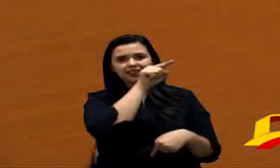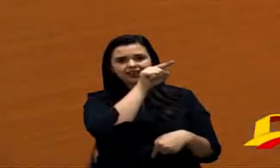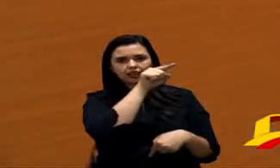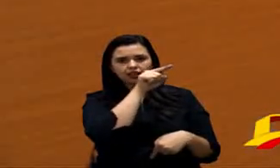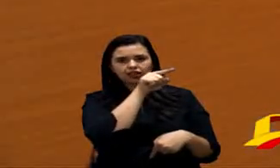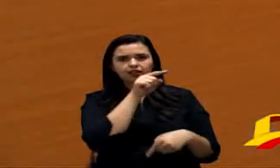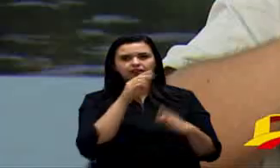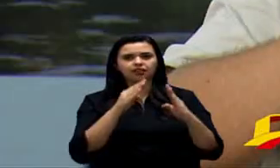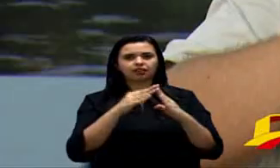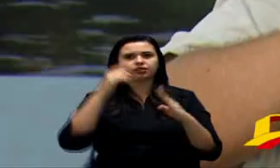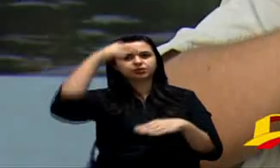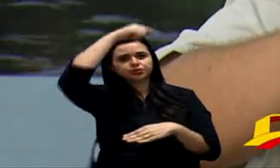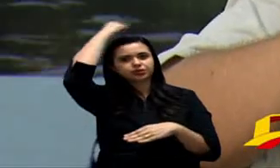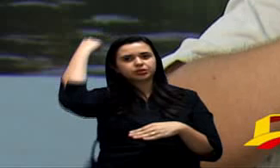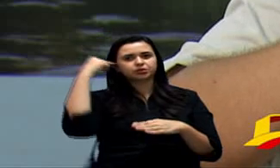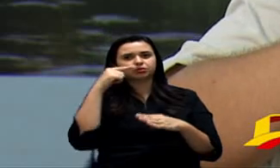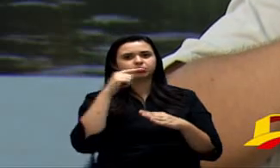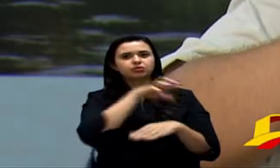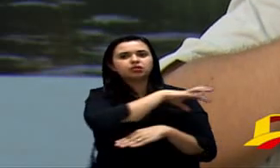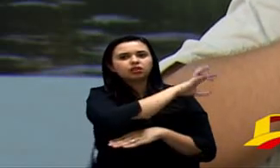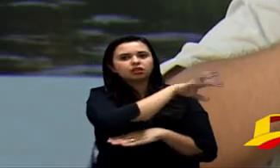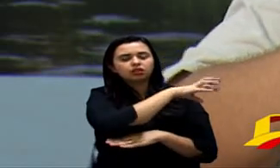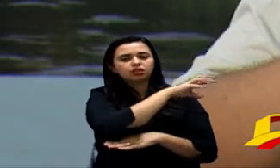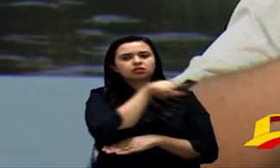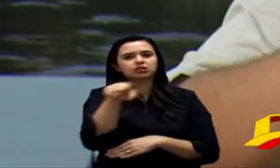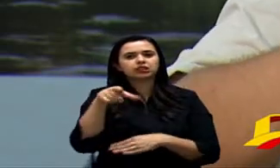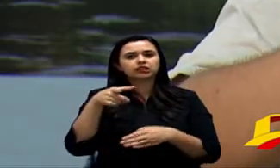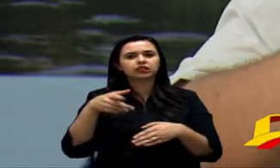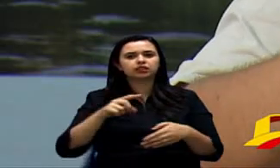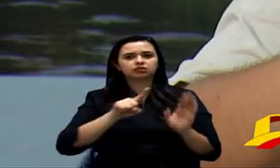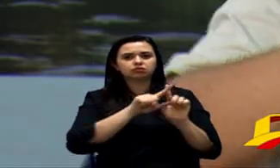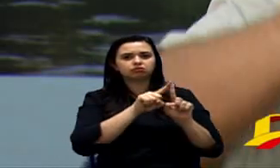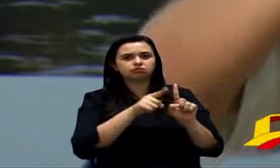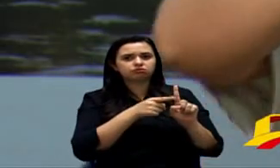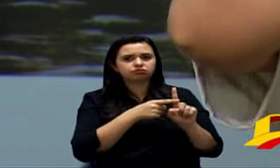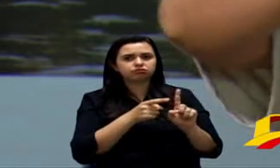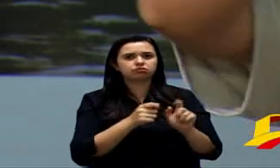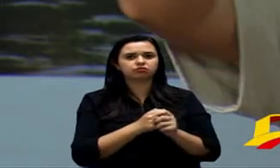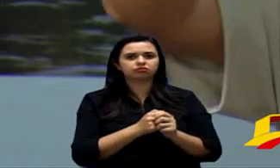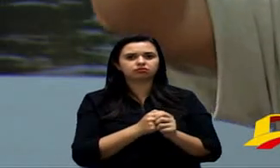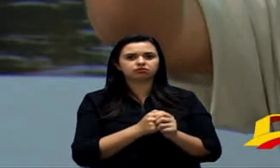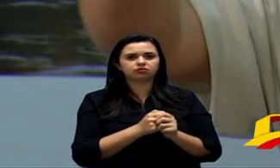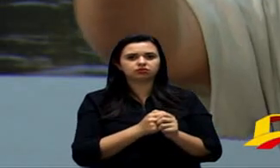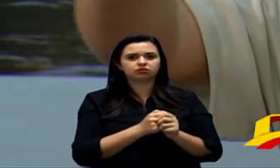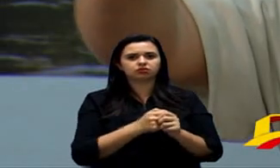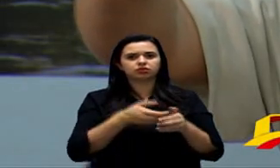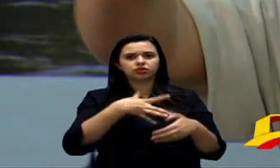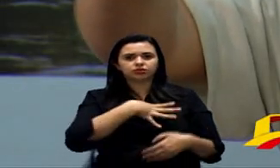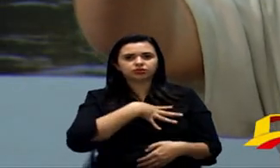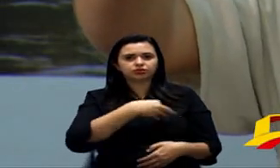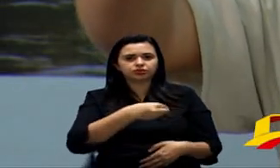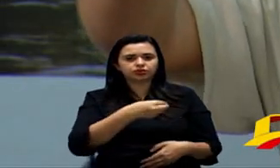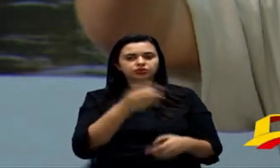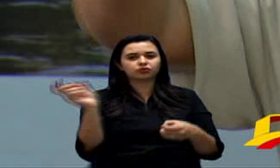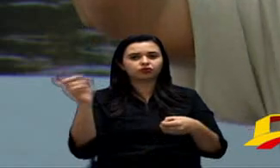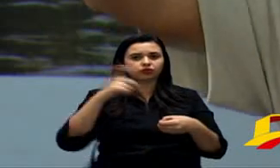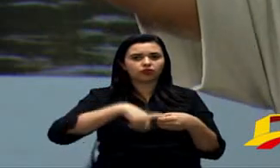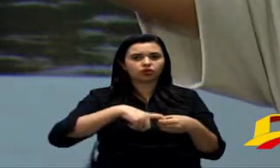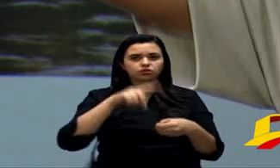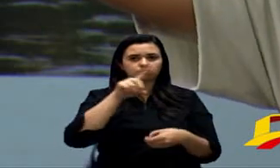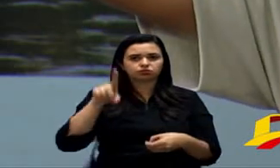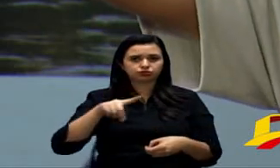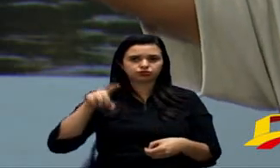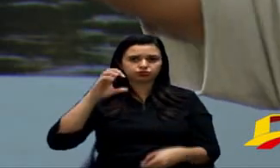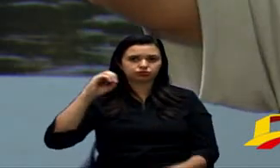Caso haja reprodução do elefante Sandro no santuário, o filhote voltará para o zoológico.